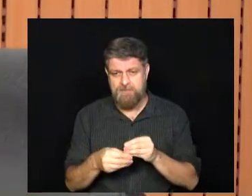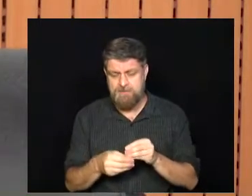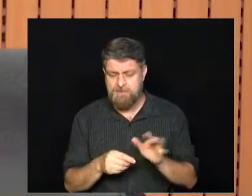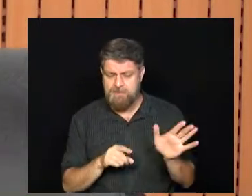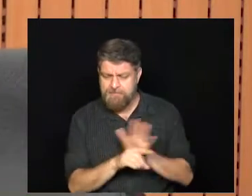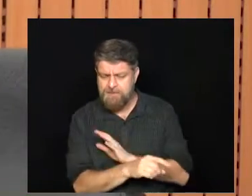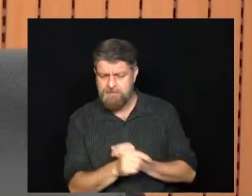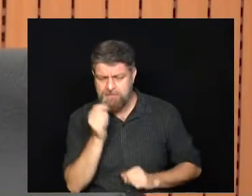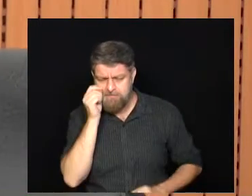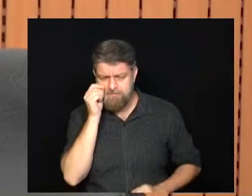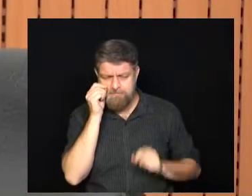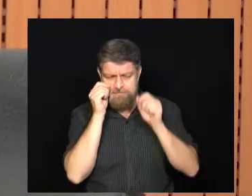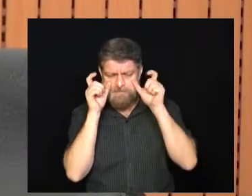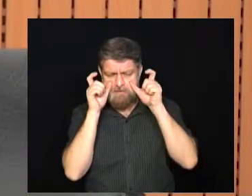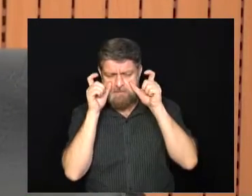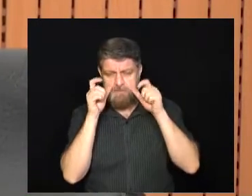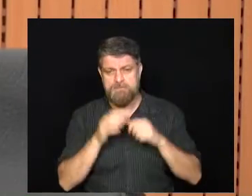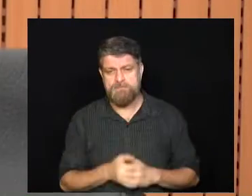atenção também. Então,